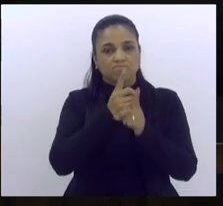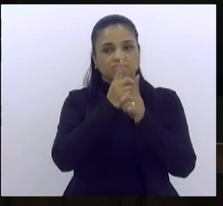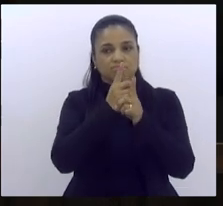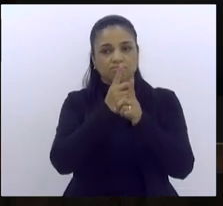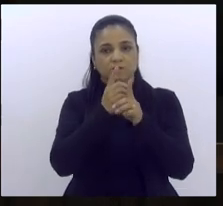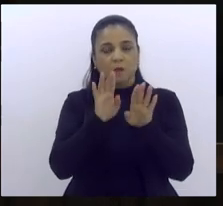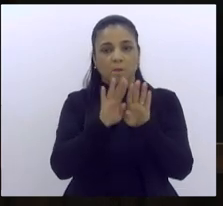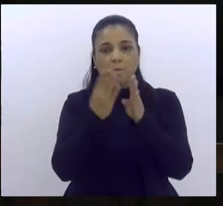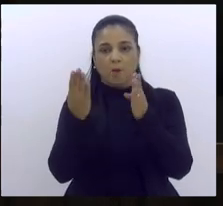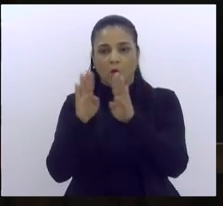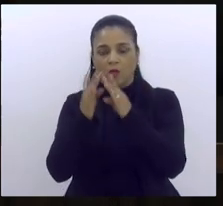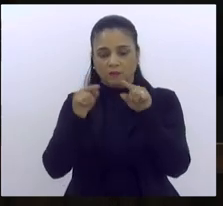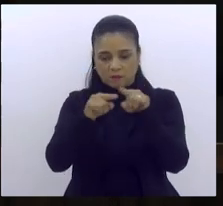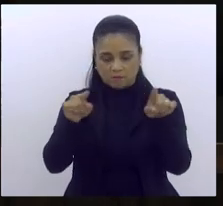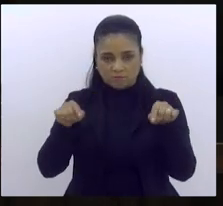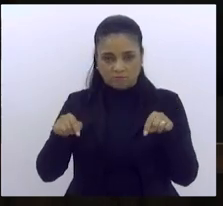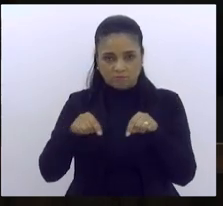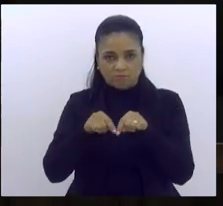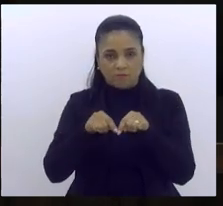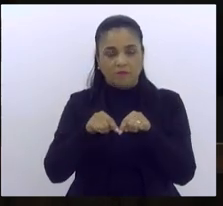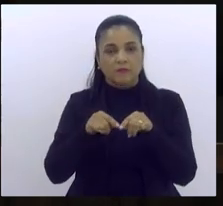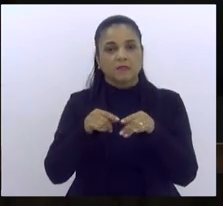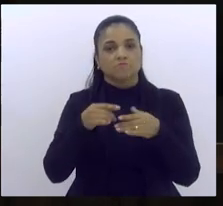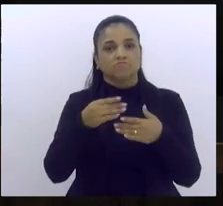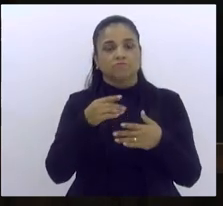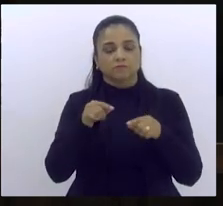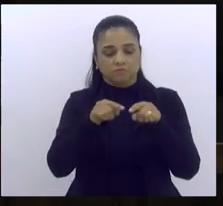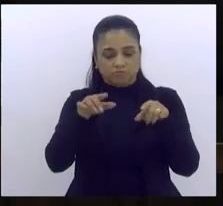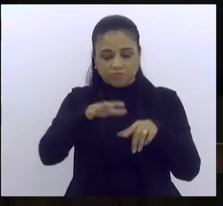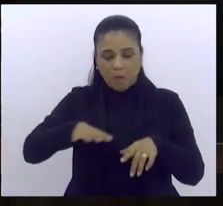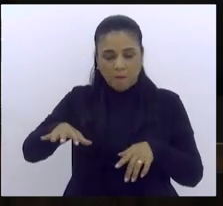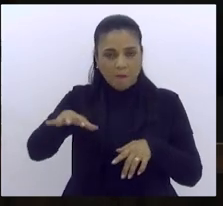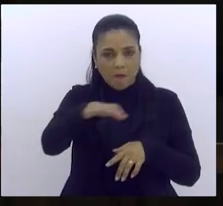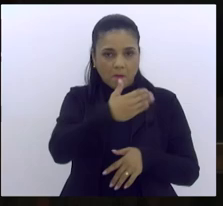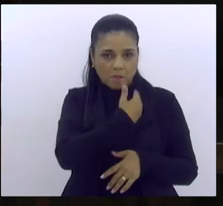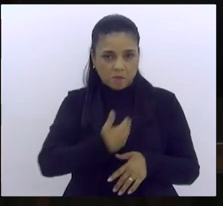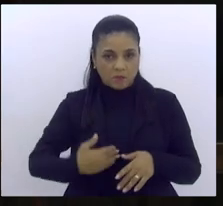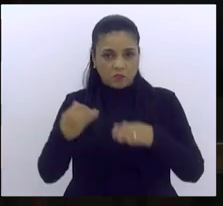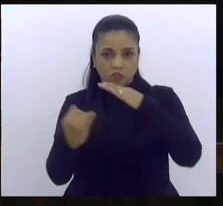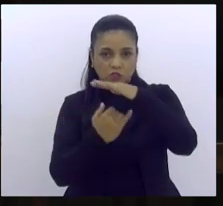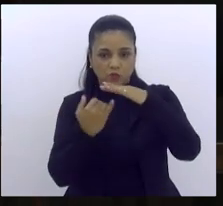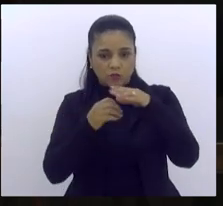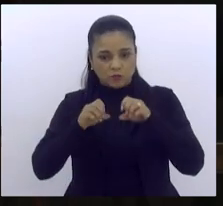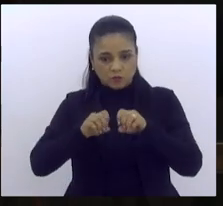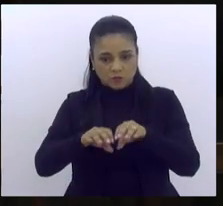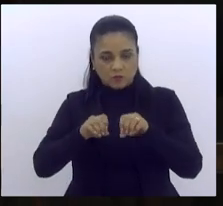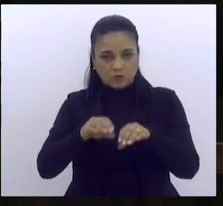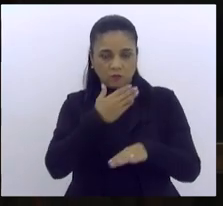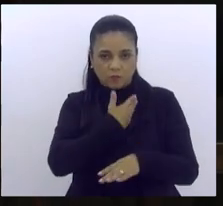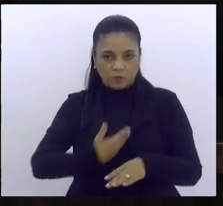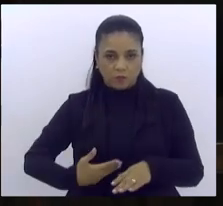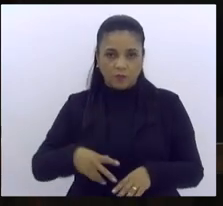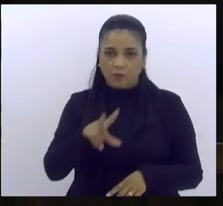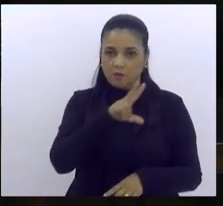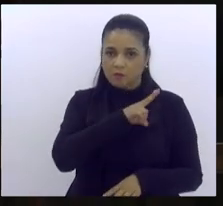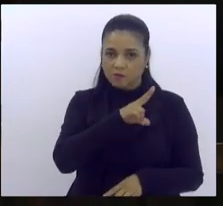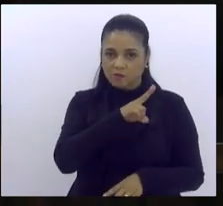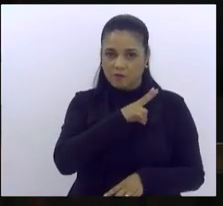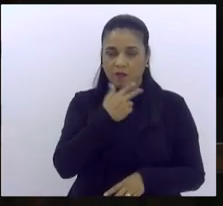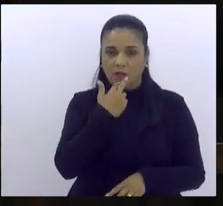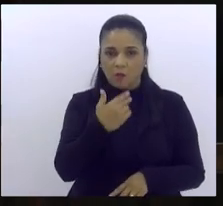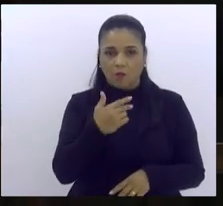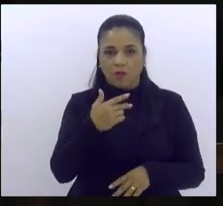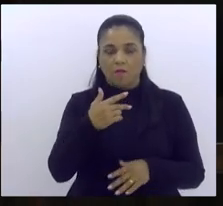portas dos gabinetes e salas de repartições públicas e de instituições de ensino públicas e privadas de linguagem